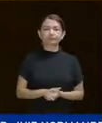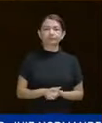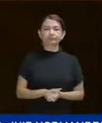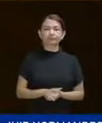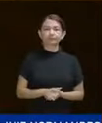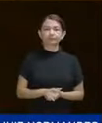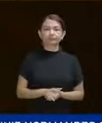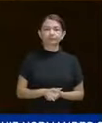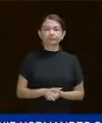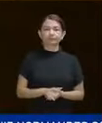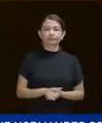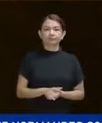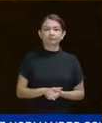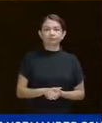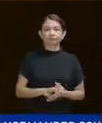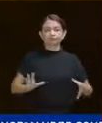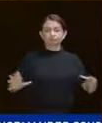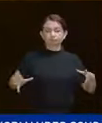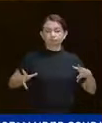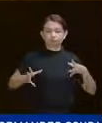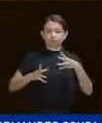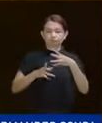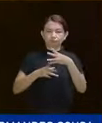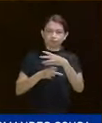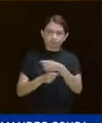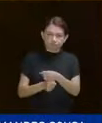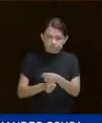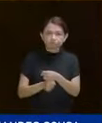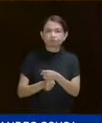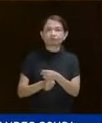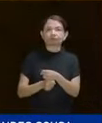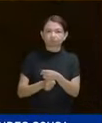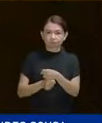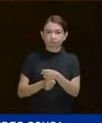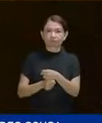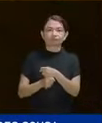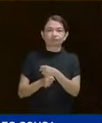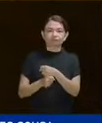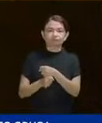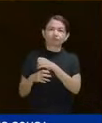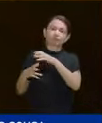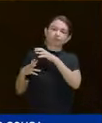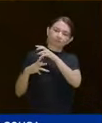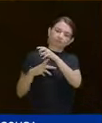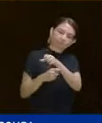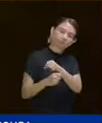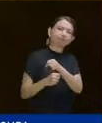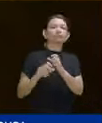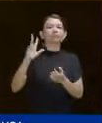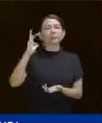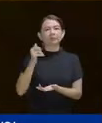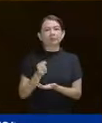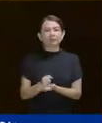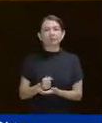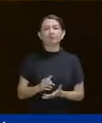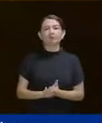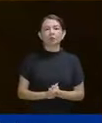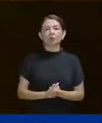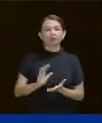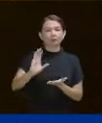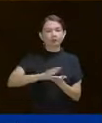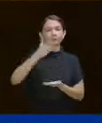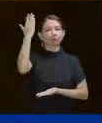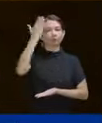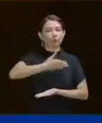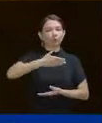barbas. Se resume estilo cavanhaque e grisalha, traje toga preta. Uma decisão de uma ação de prestação de